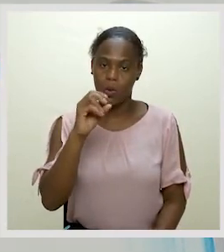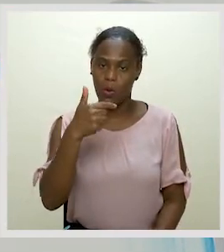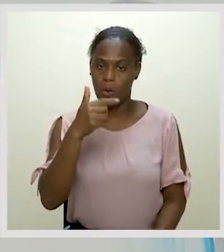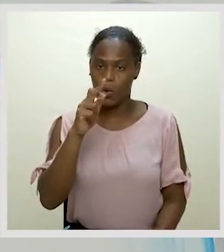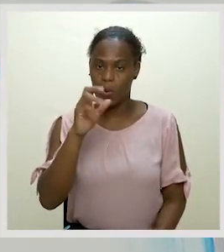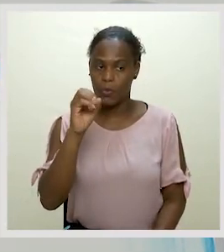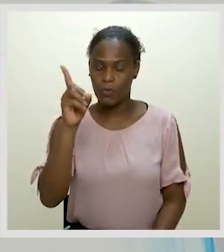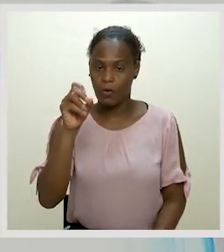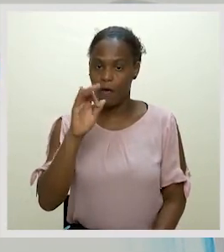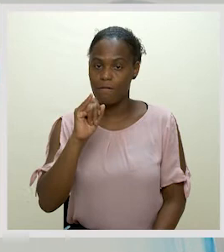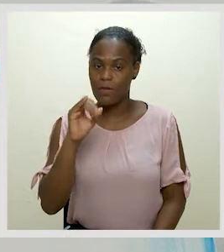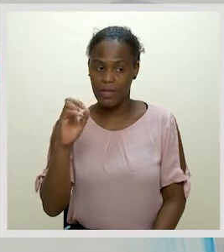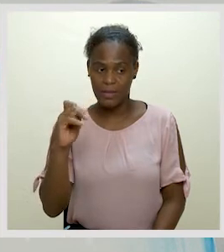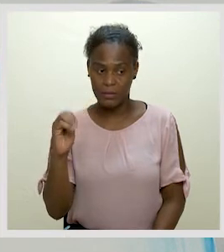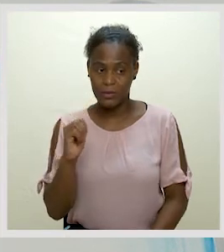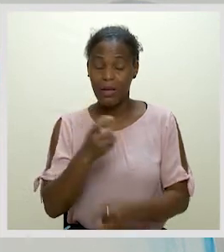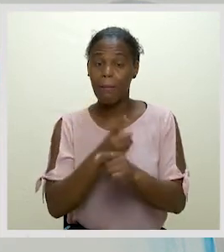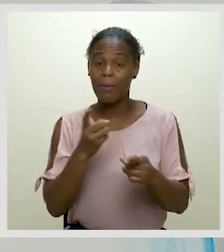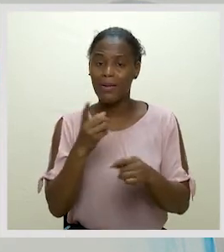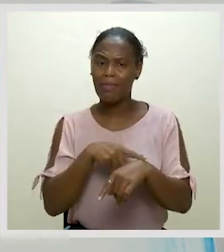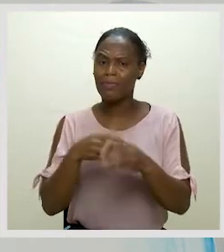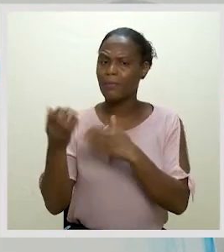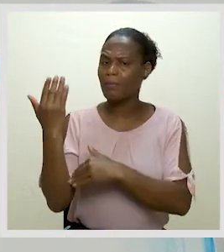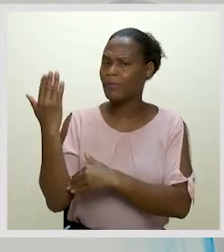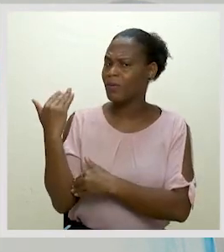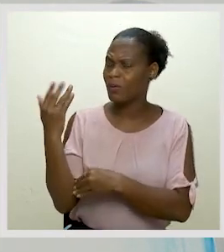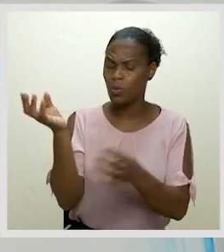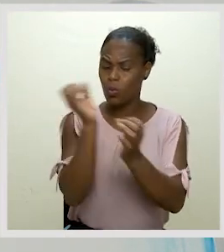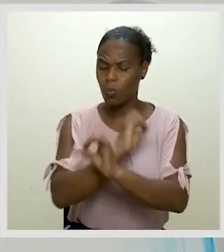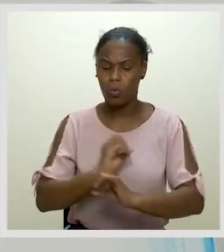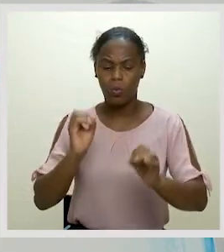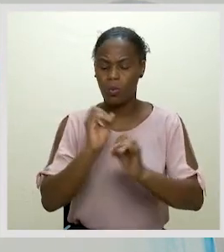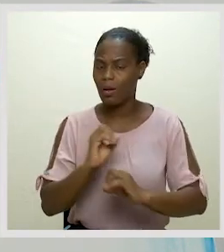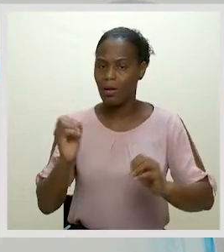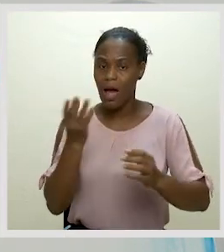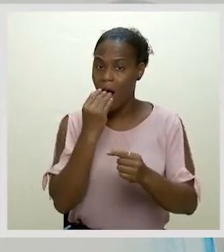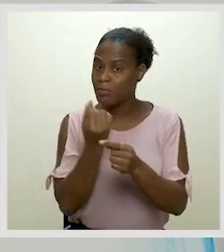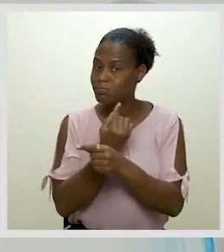heterotróficos. Por quê? Porque na altura não existia